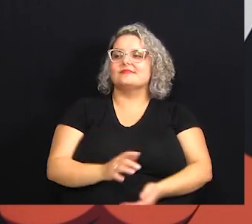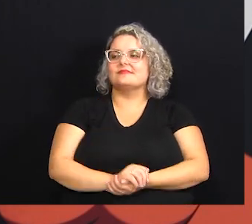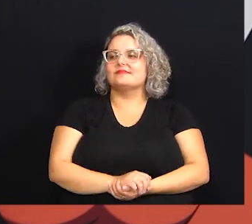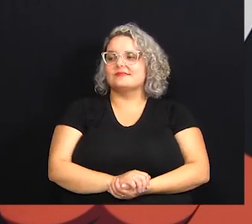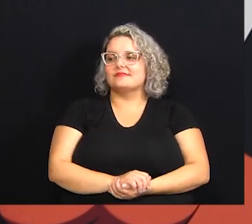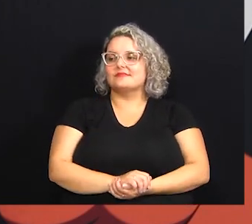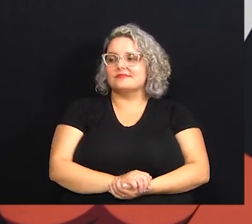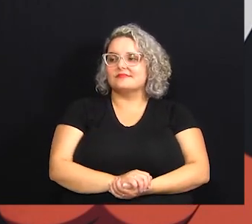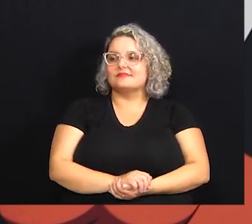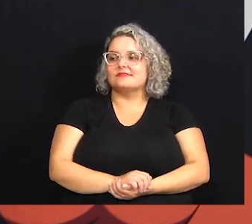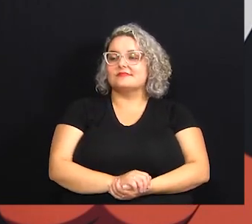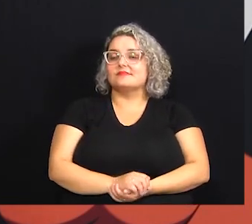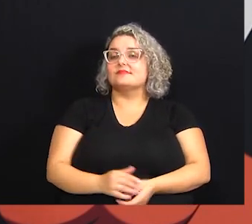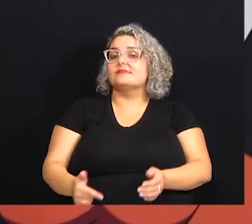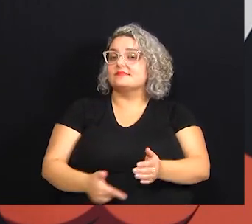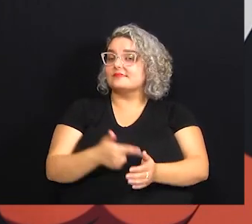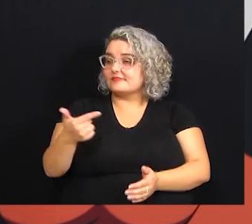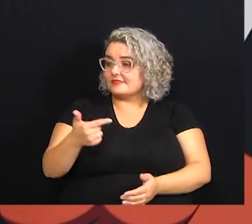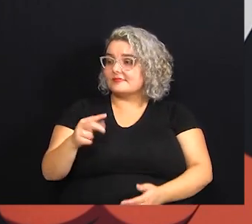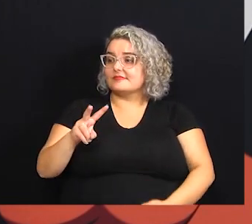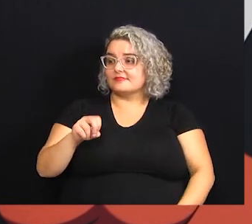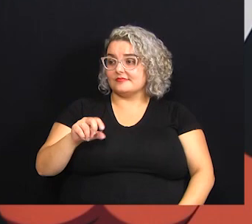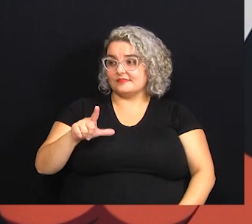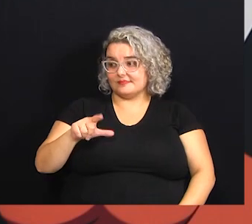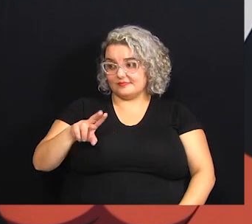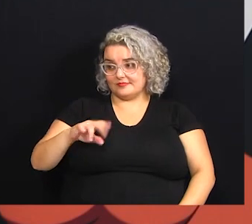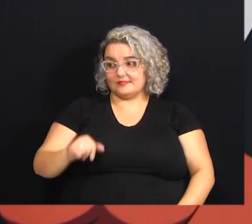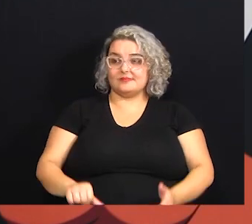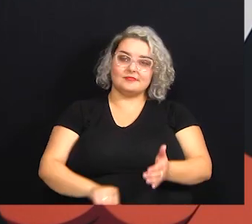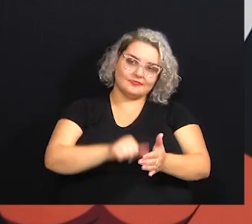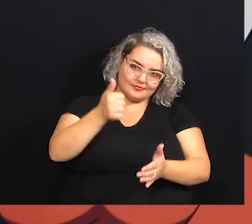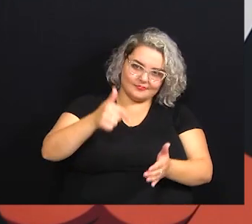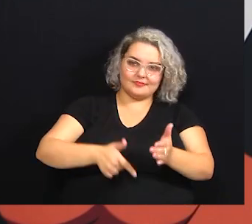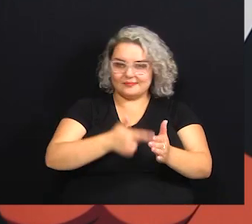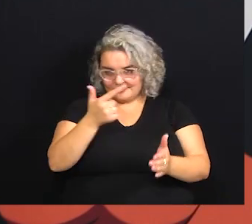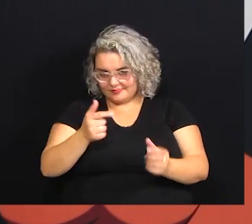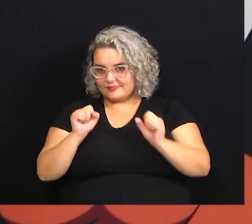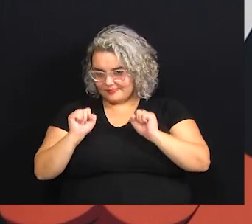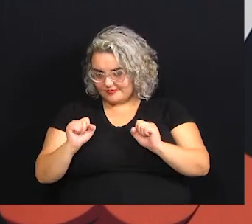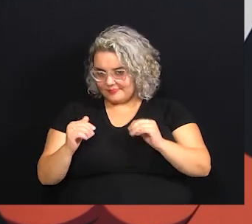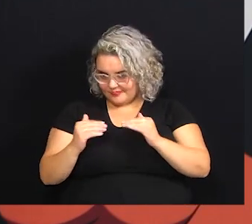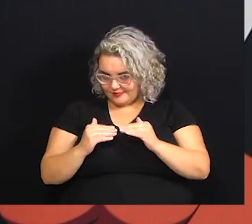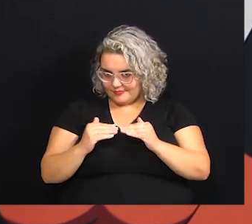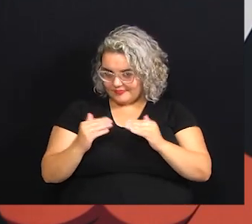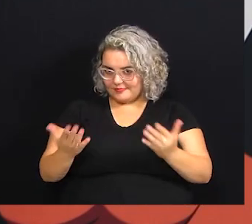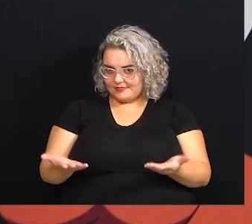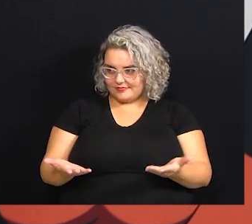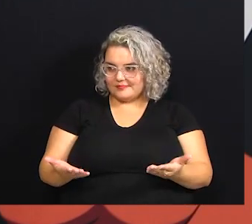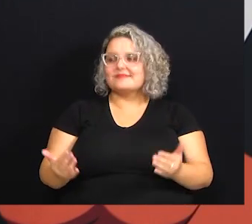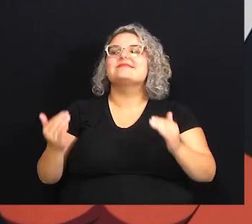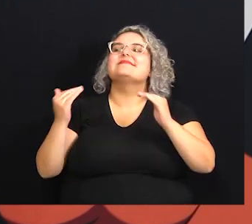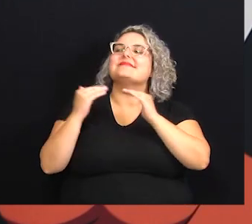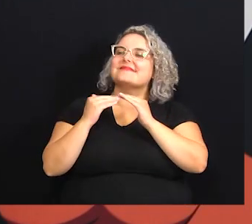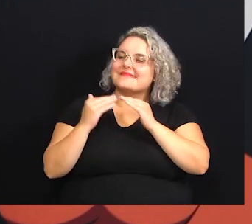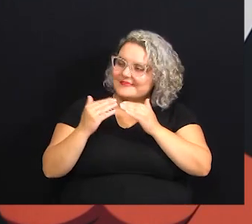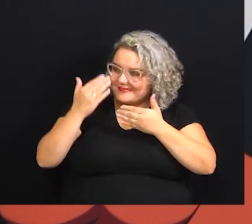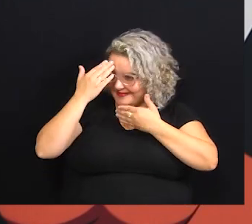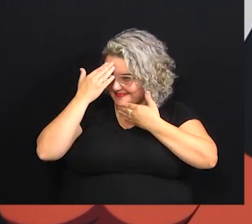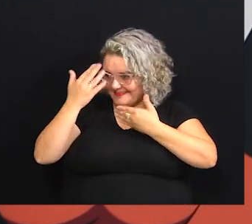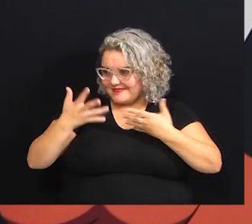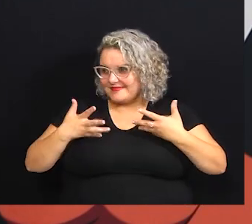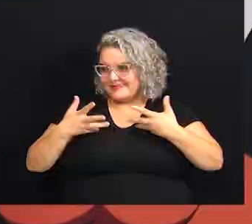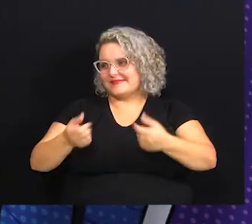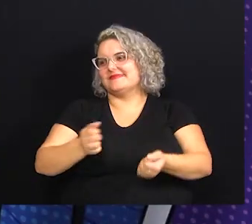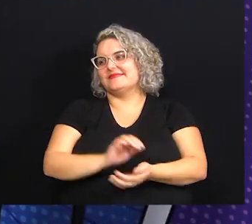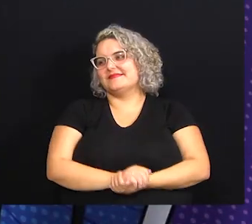lançar o segundo volume, aí você vem, a gente conversa sobre o primeiro e o segundo. Combinado? Combinado,